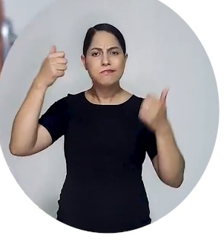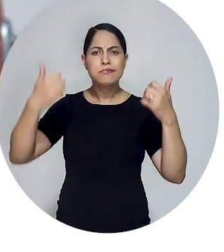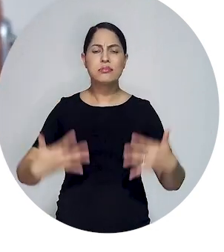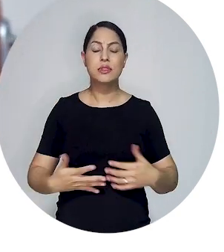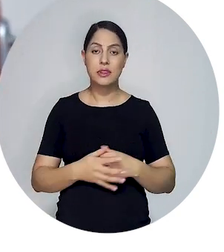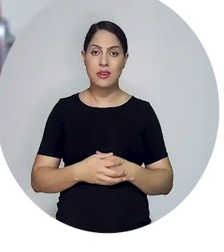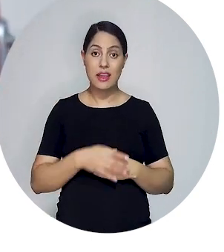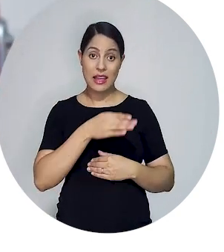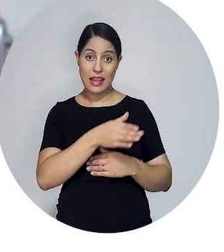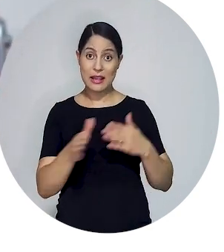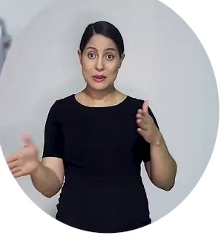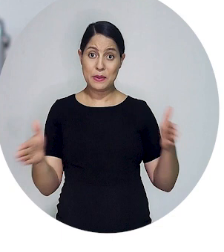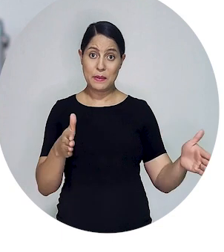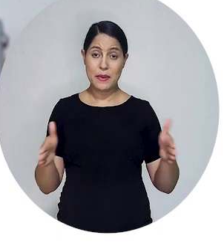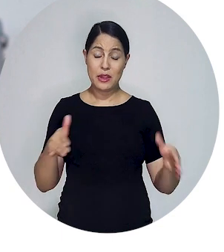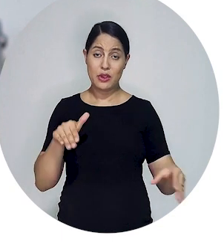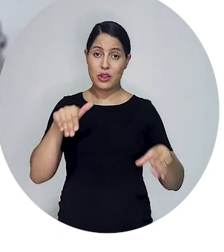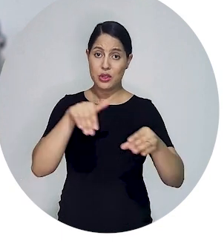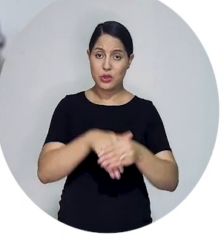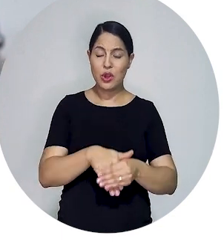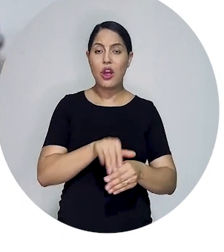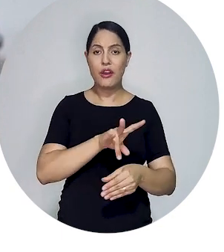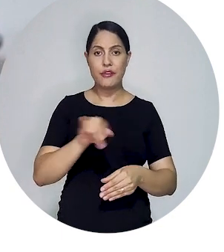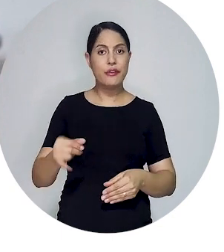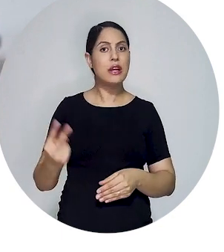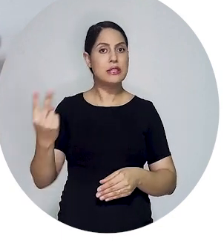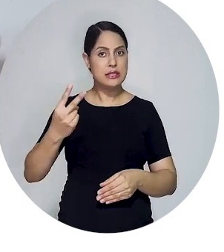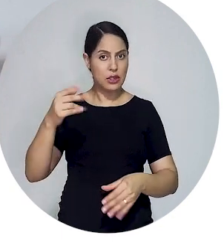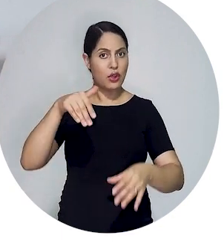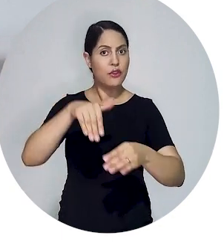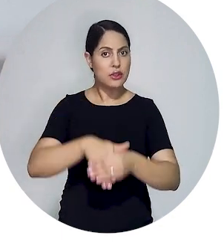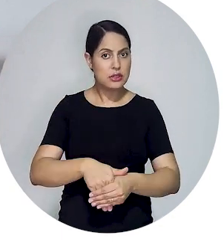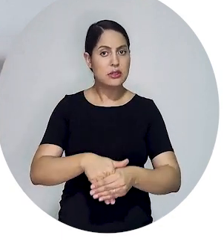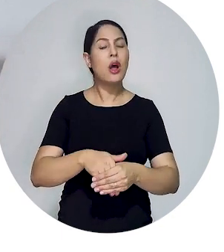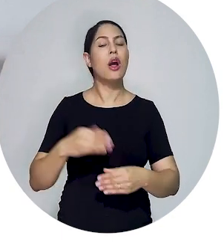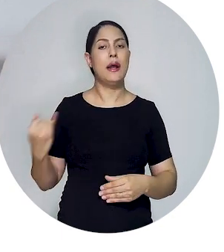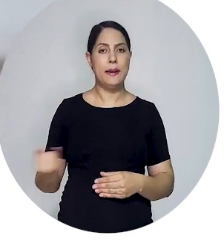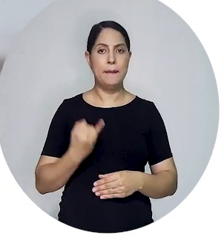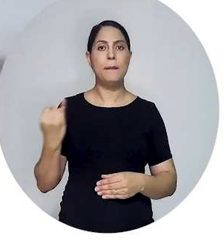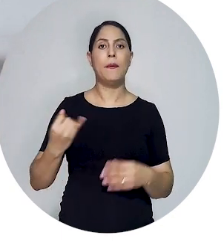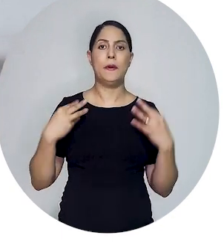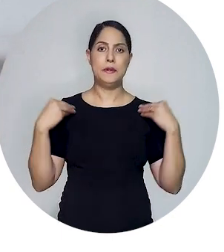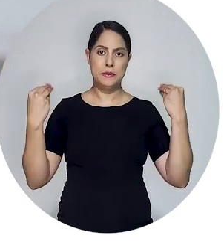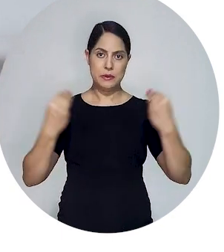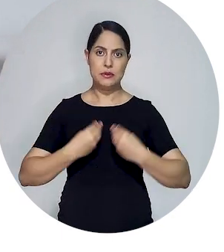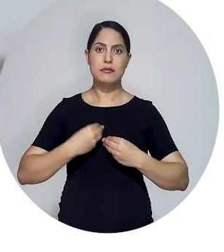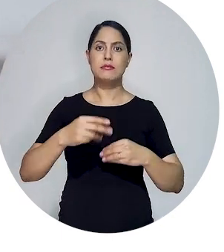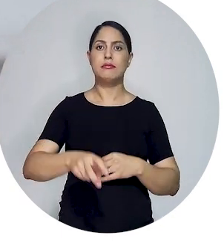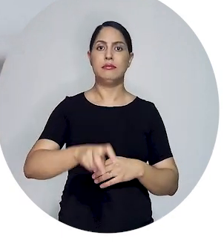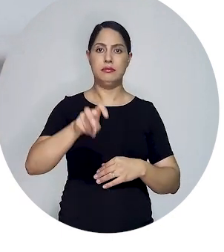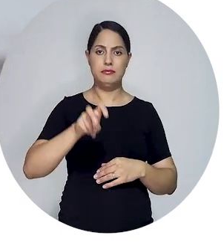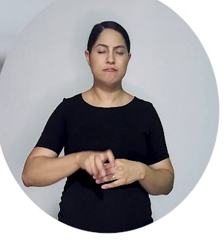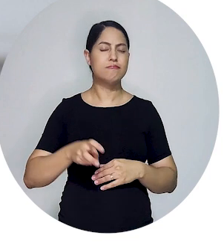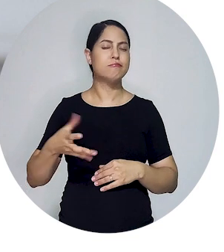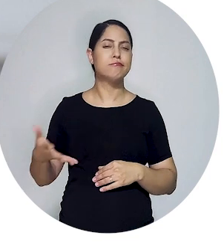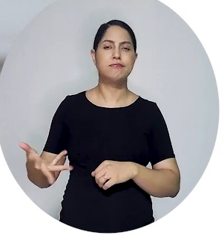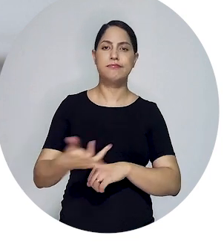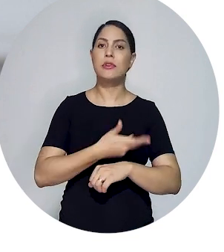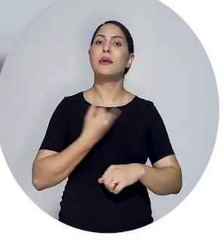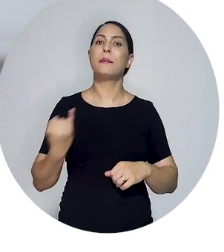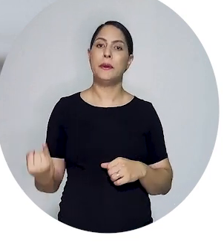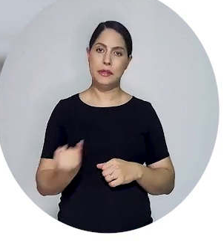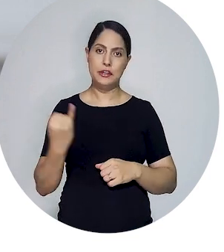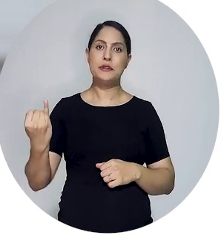ministro retorna num momento muito importante em que estamos no meio de um processo eleitoral, teremos segundo turno e a presença de mais um ministro do